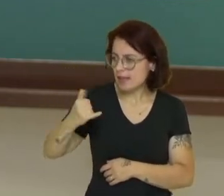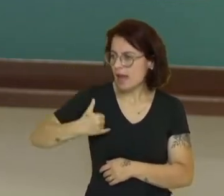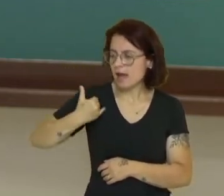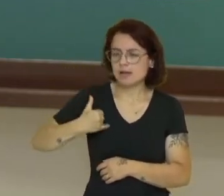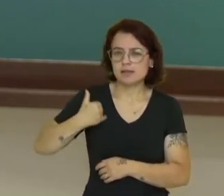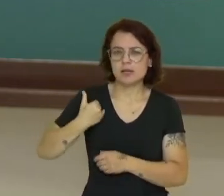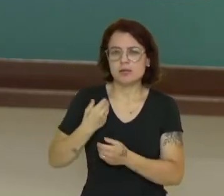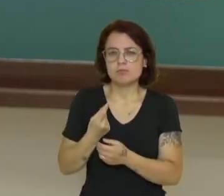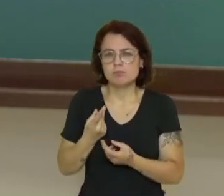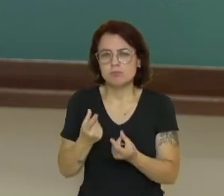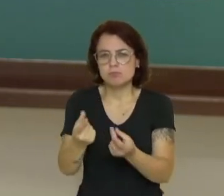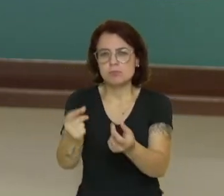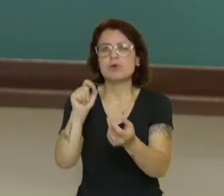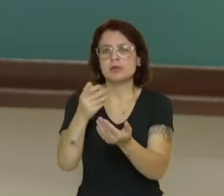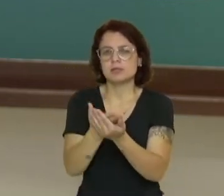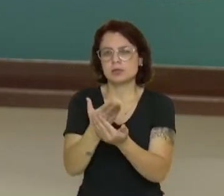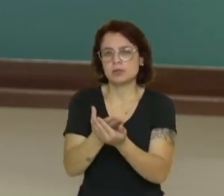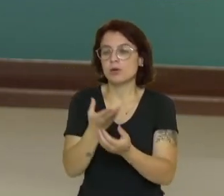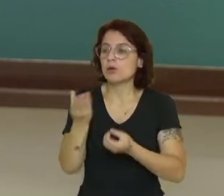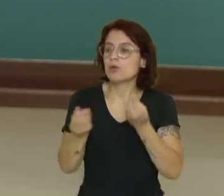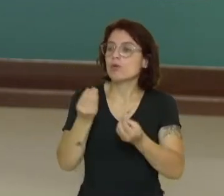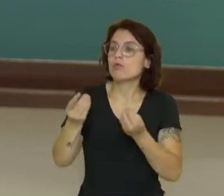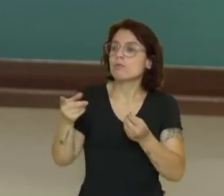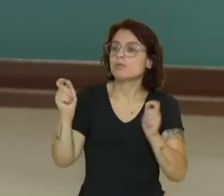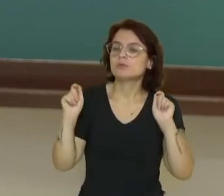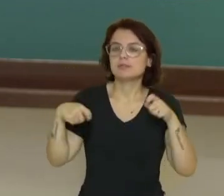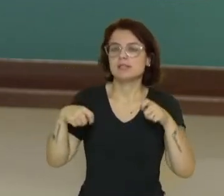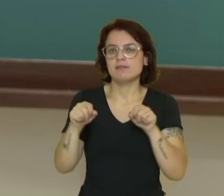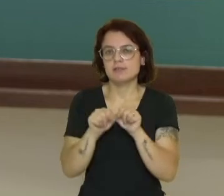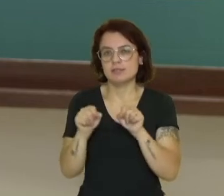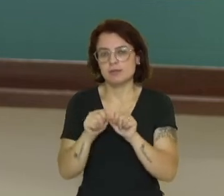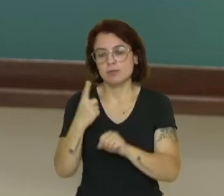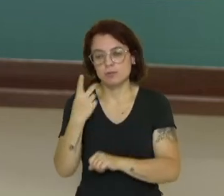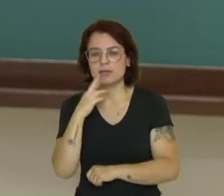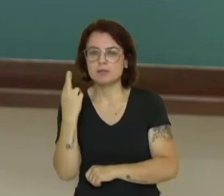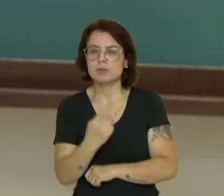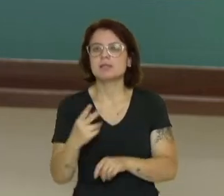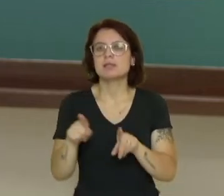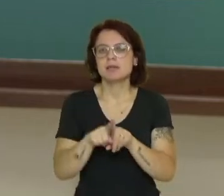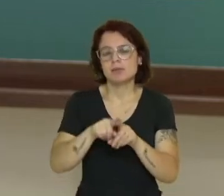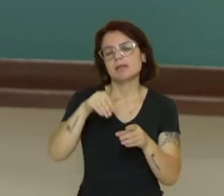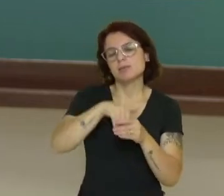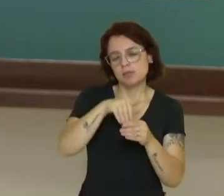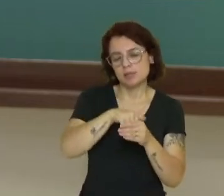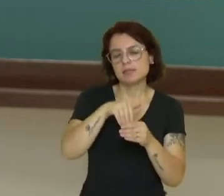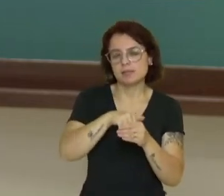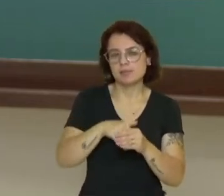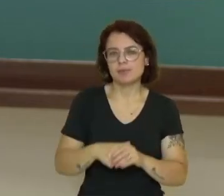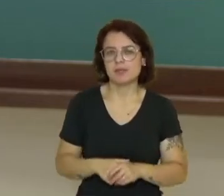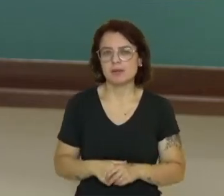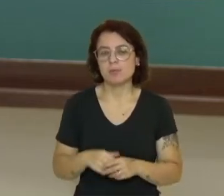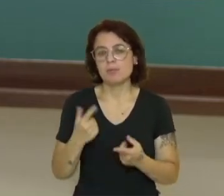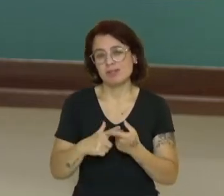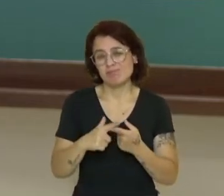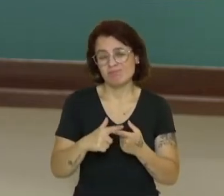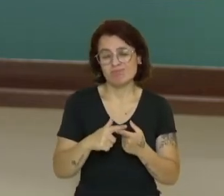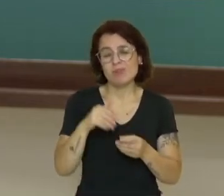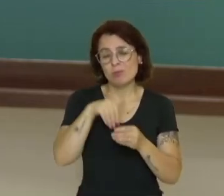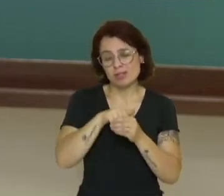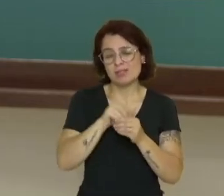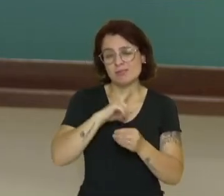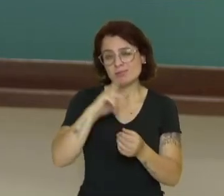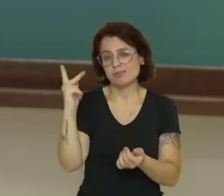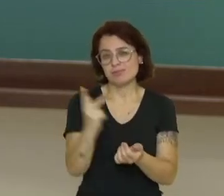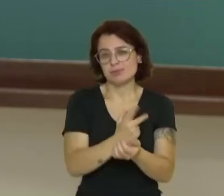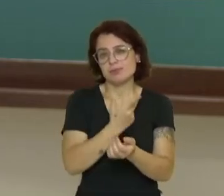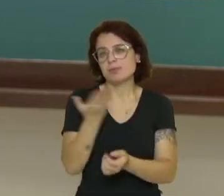está idealizando como deveria ser uma resposta também à democracia, que para ele é um sentido falho. É importante